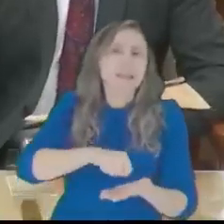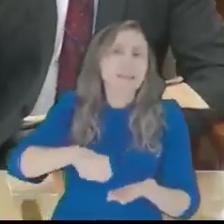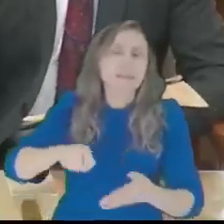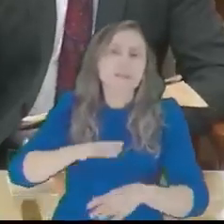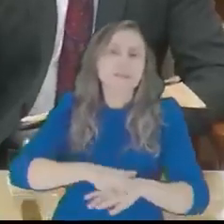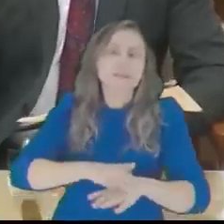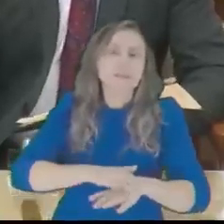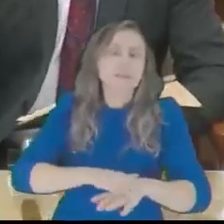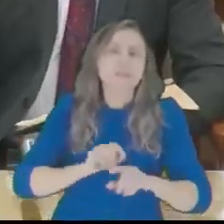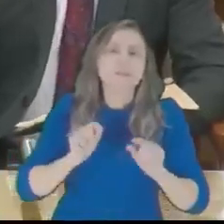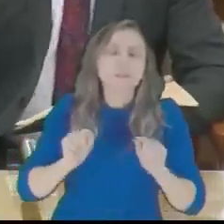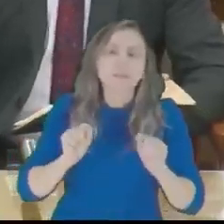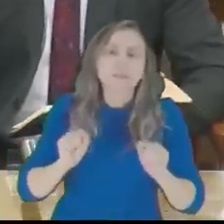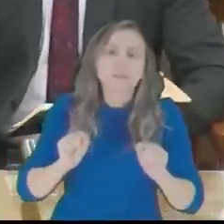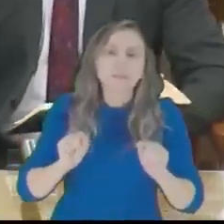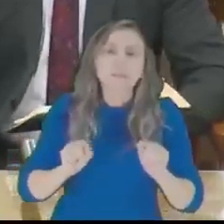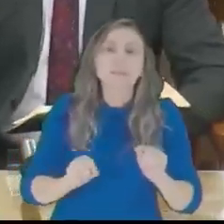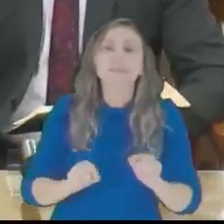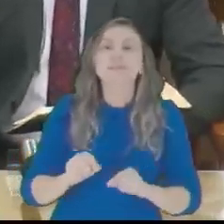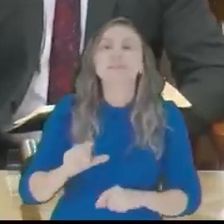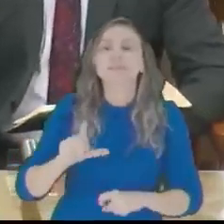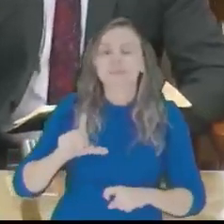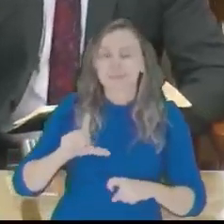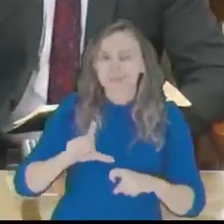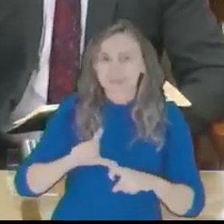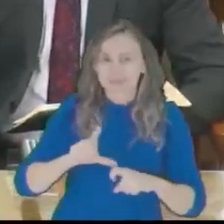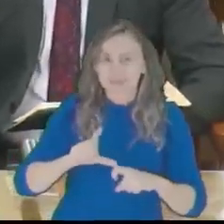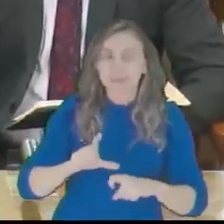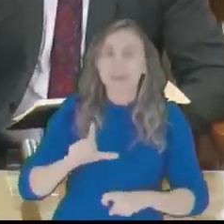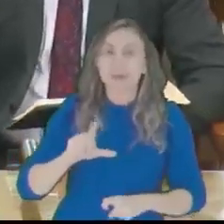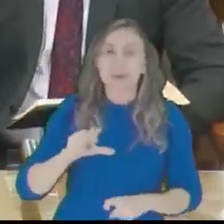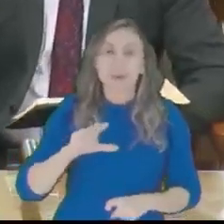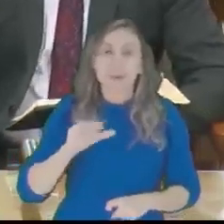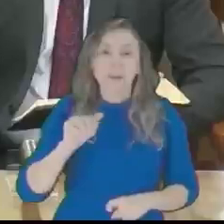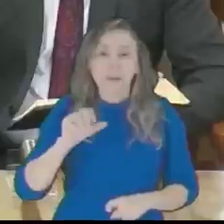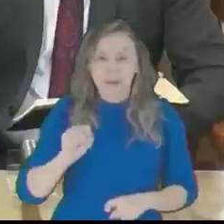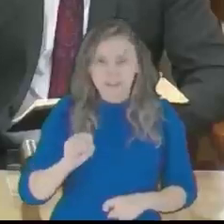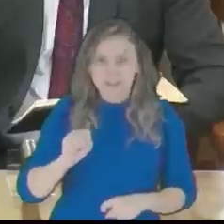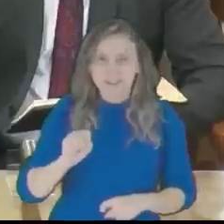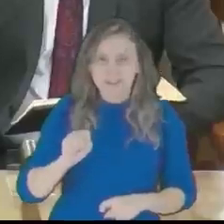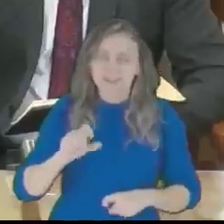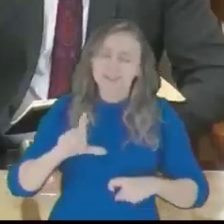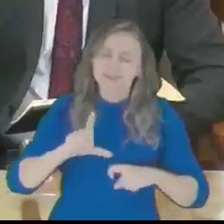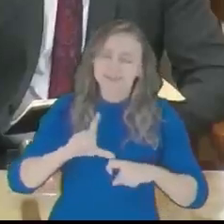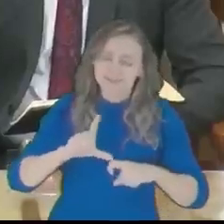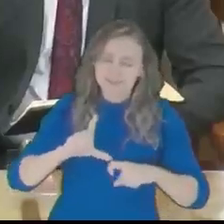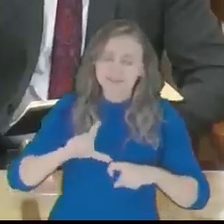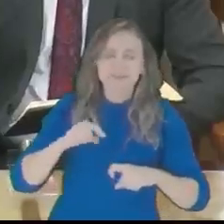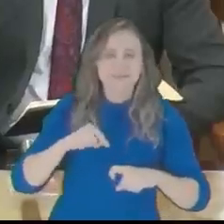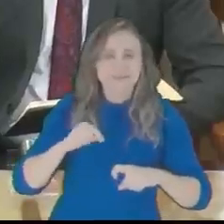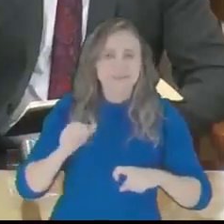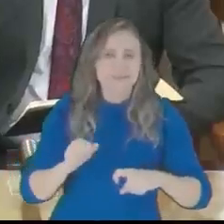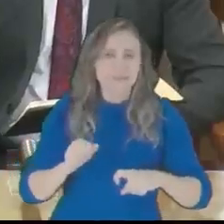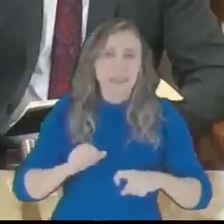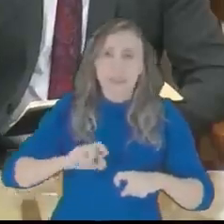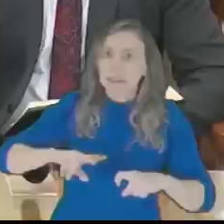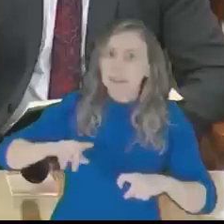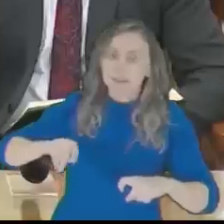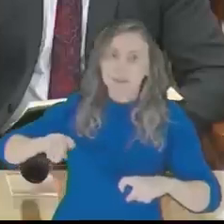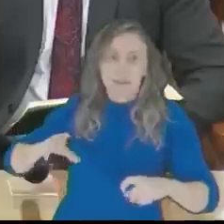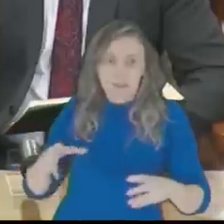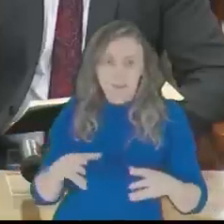está lembrada. Lucas, o evangelista São Lucas, que não era dos